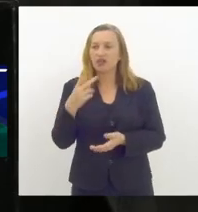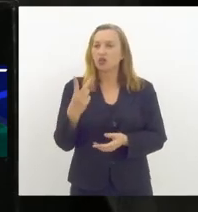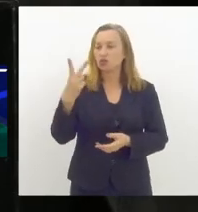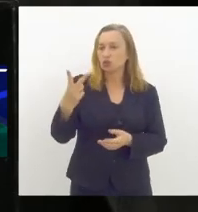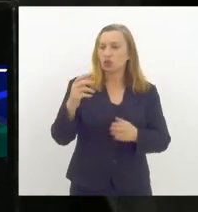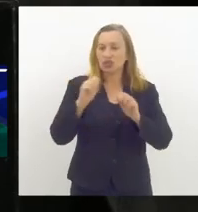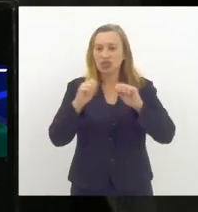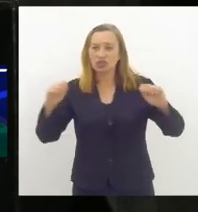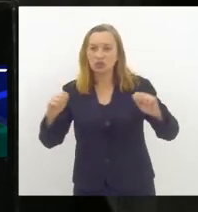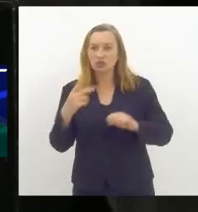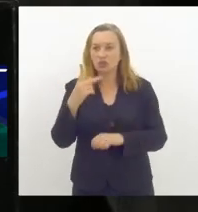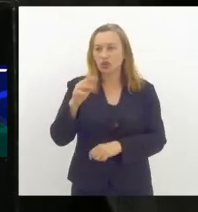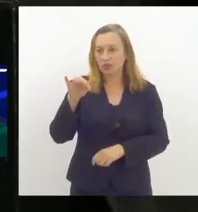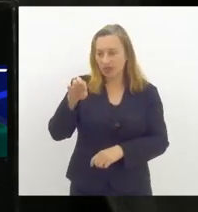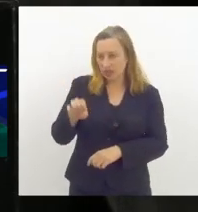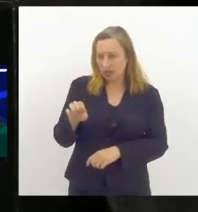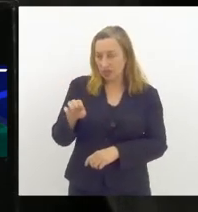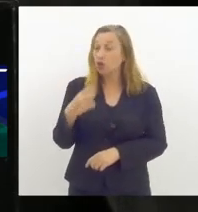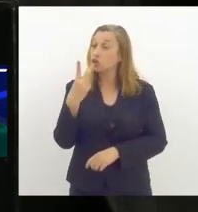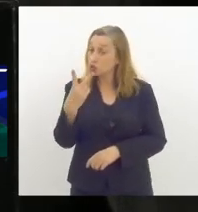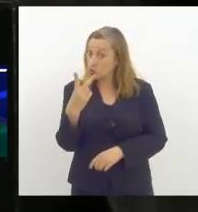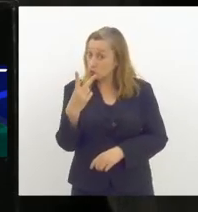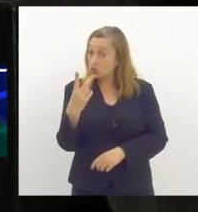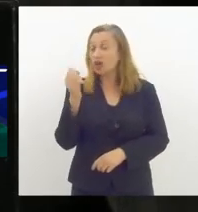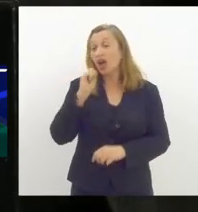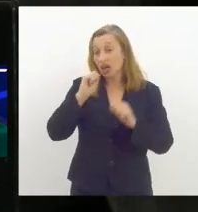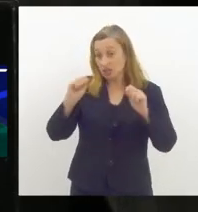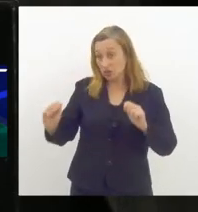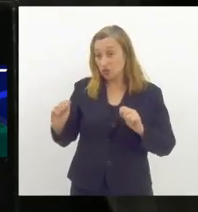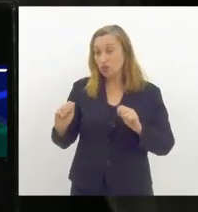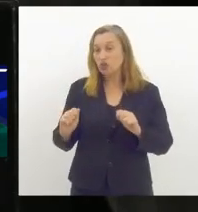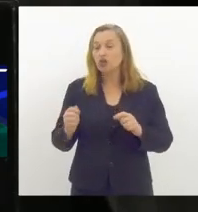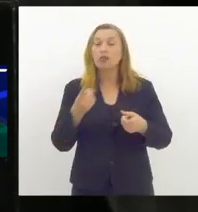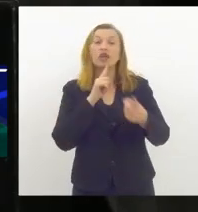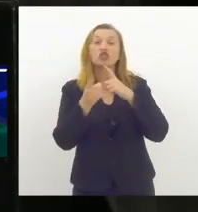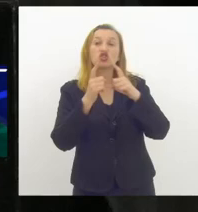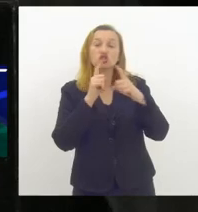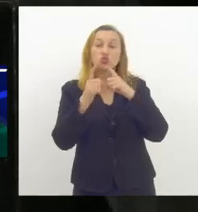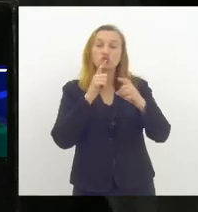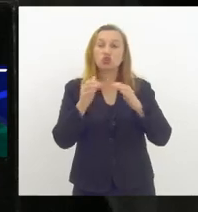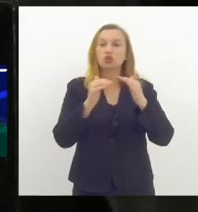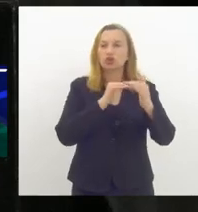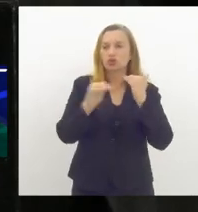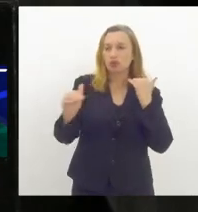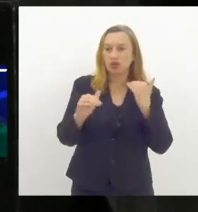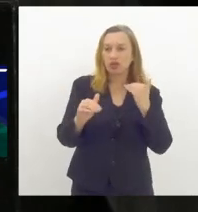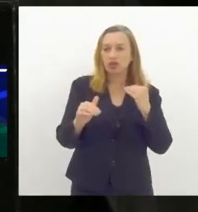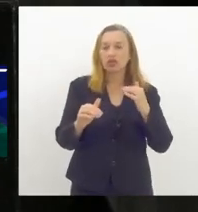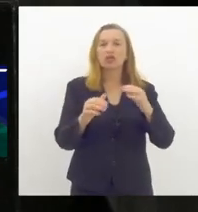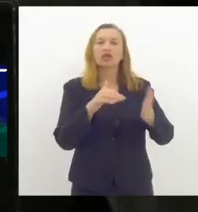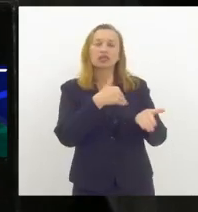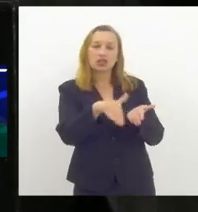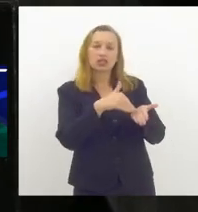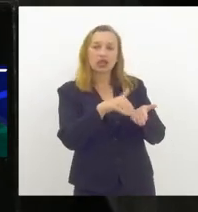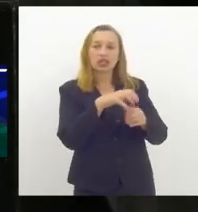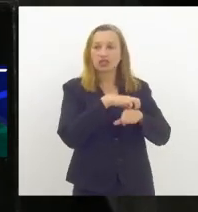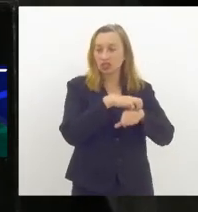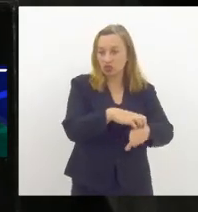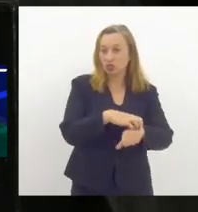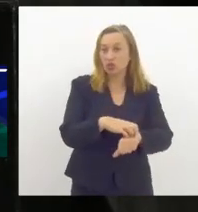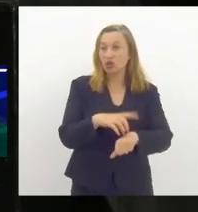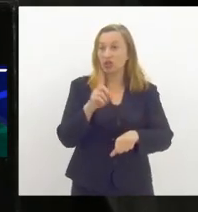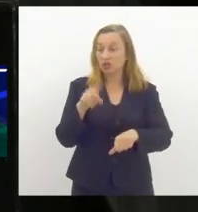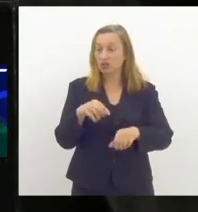dois assessores do seu gabinete dois assessores do seu gabinete para discutir com a SuperVia e com a secretaria de transporte que